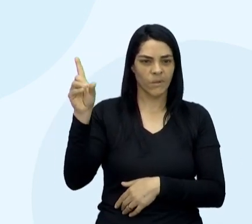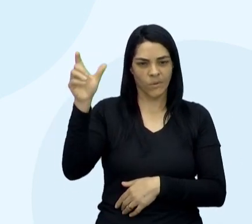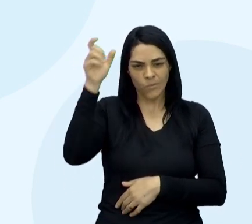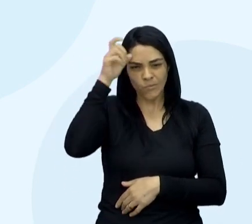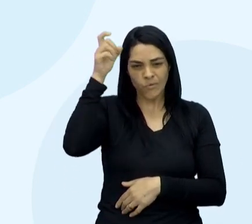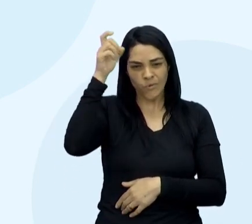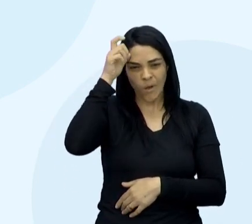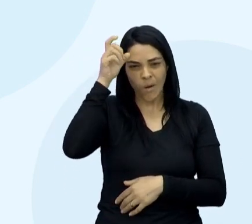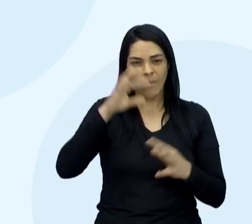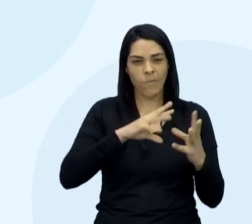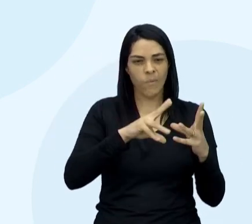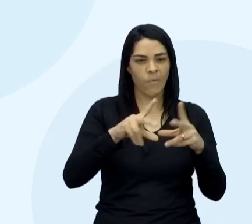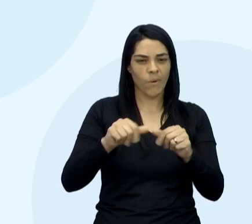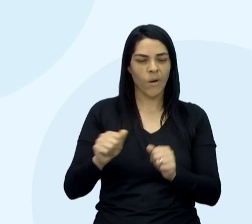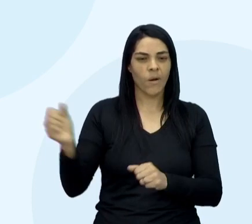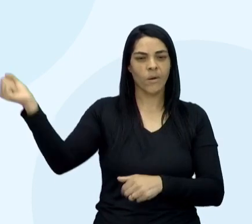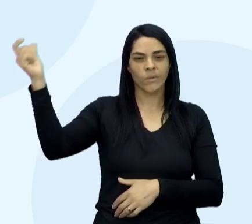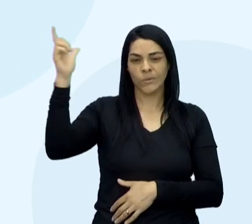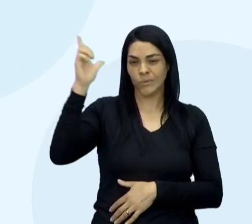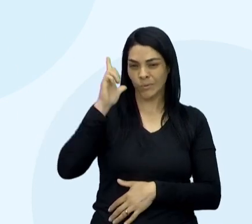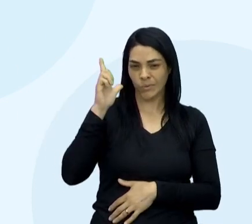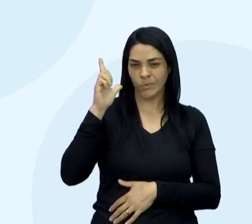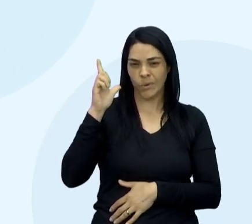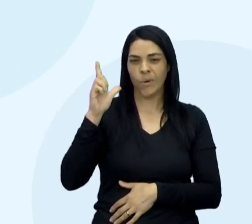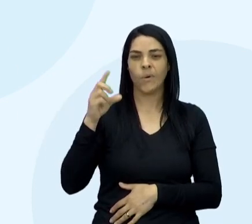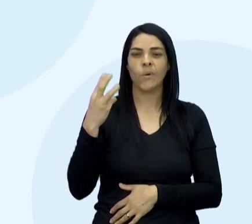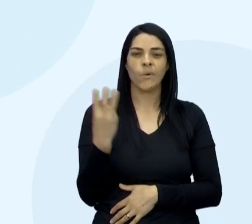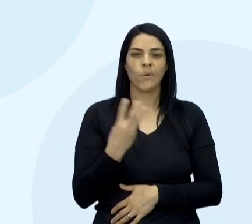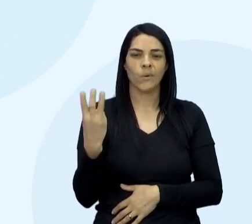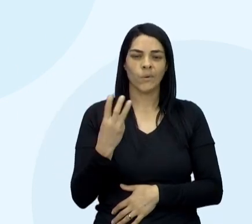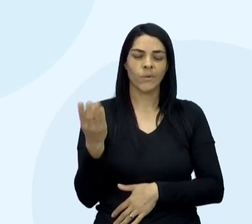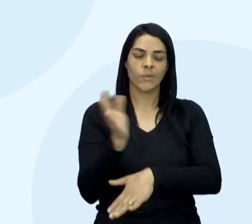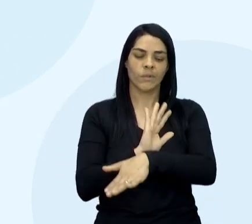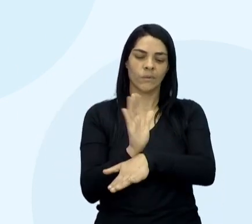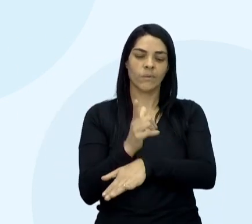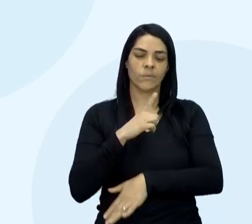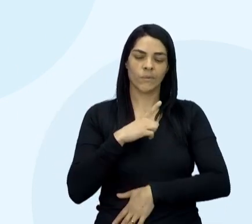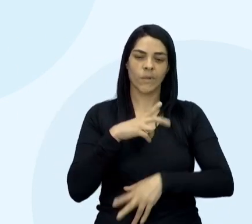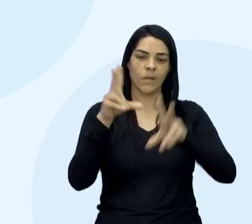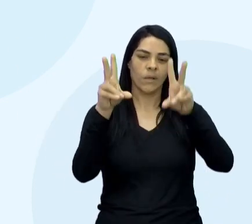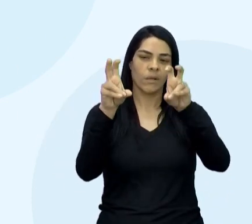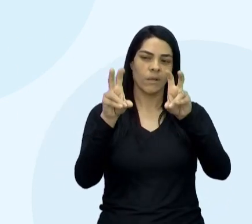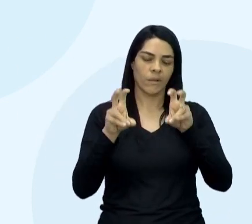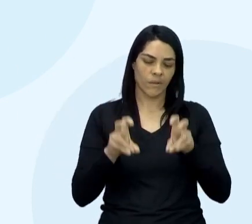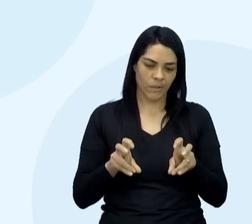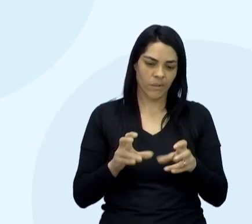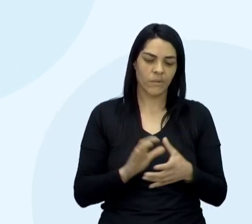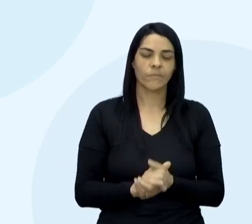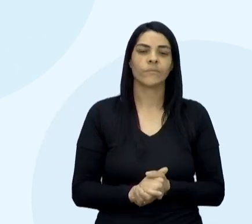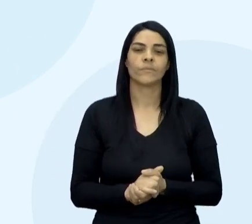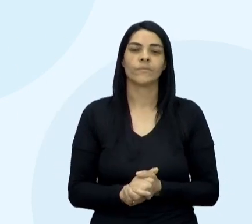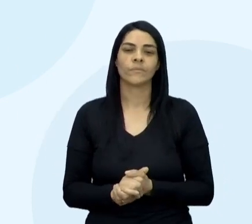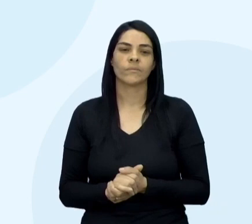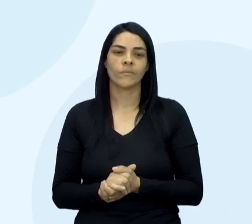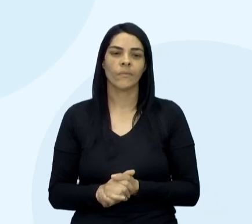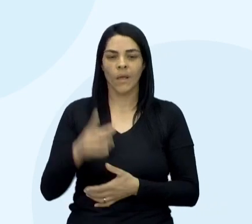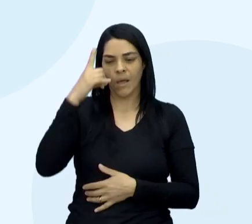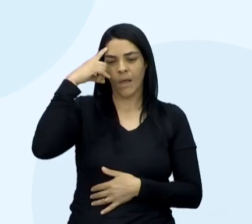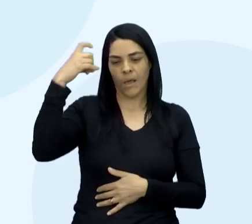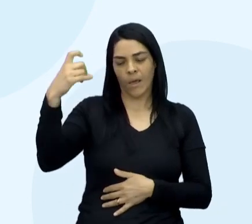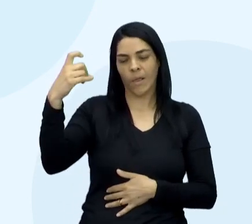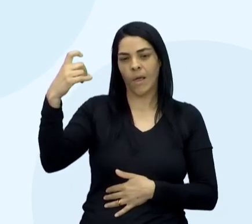do Nelson Pereira dos Anjos. Esses 3 filmes têm essa temática que eu falei para vocês. É a temática do mínimo possível. Uma ideia na